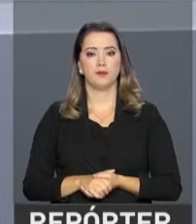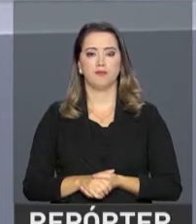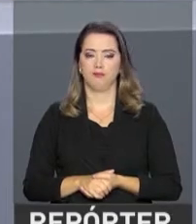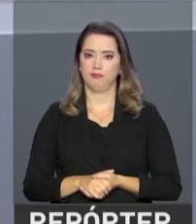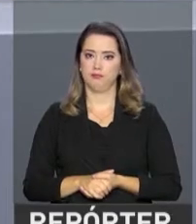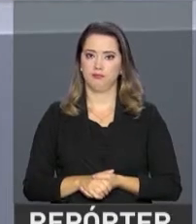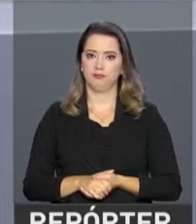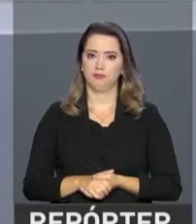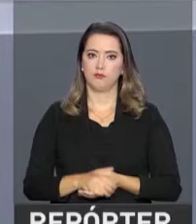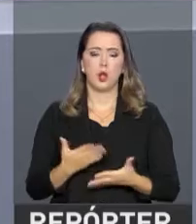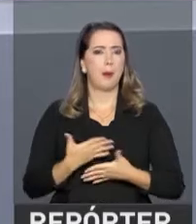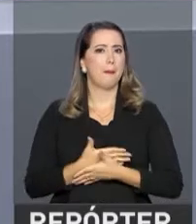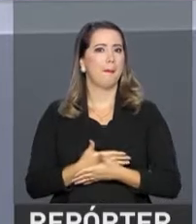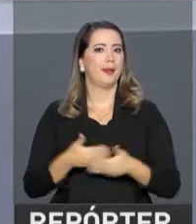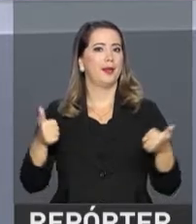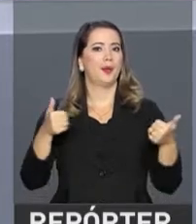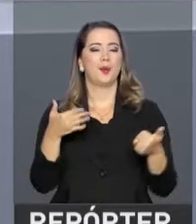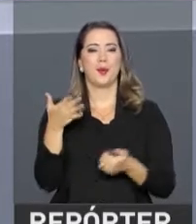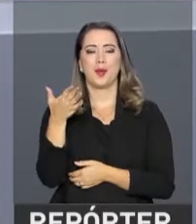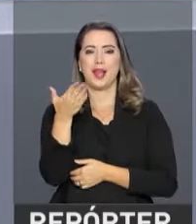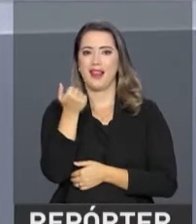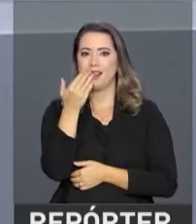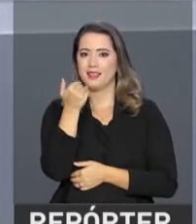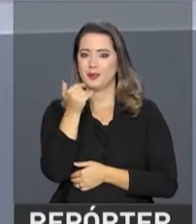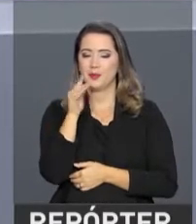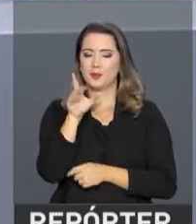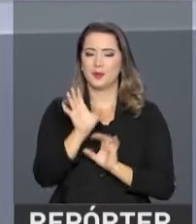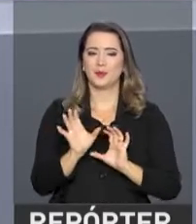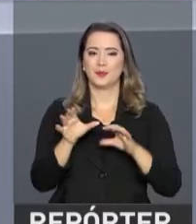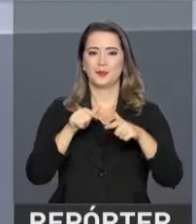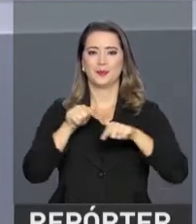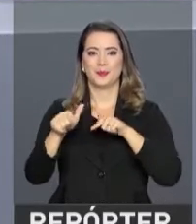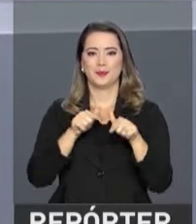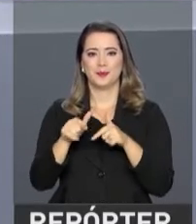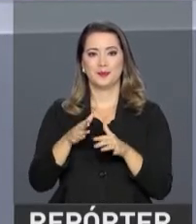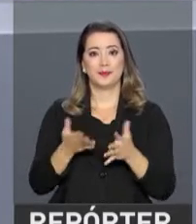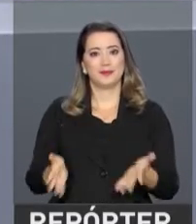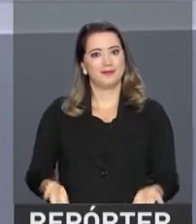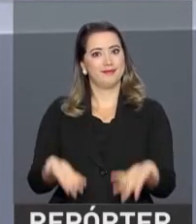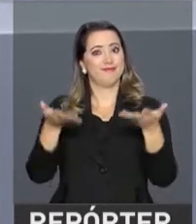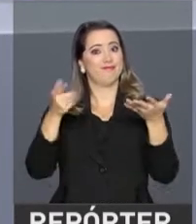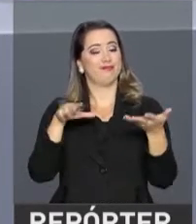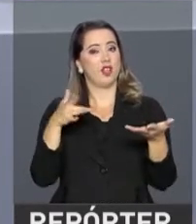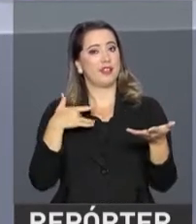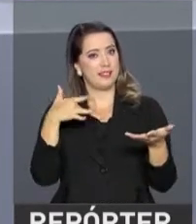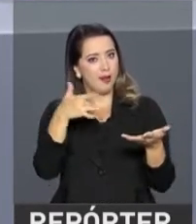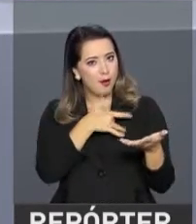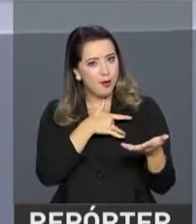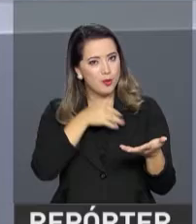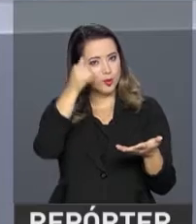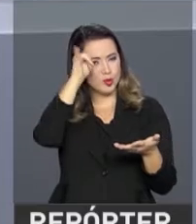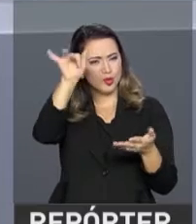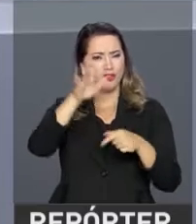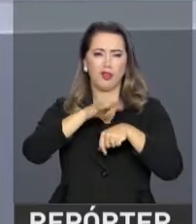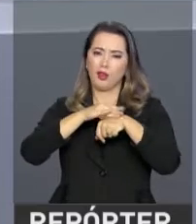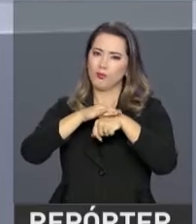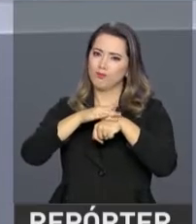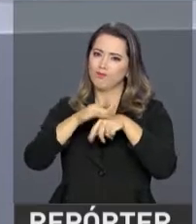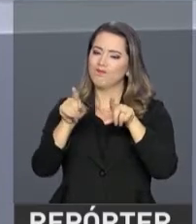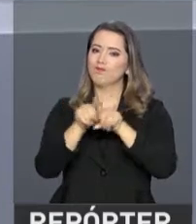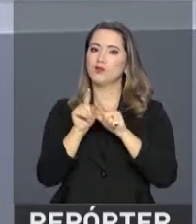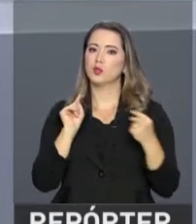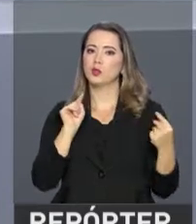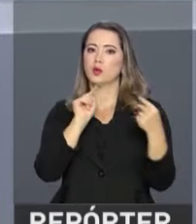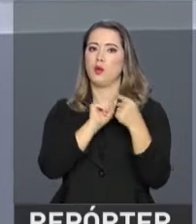melhorar a qualidade da alimentação dos empregados para promover a saúde e prevenir as doenças profissionais esse é o objetivo do